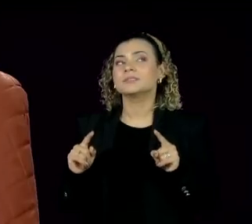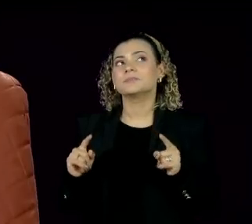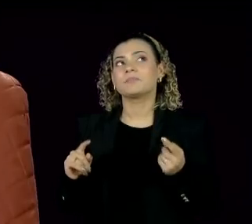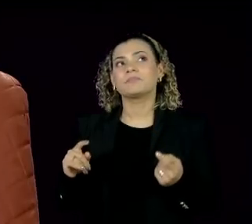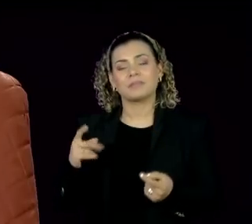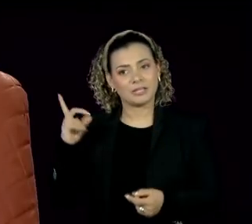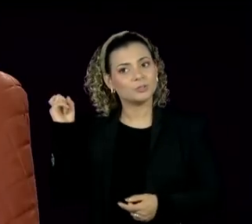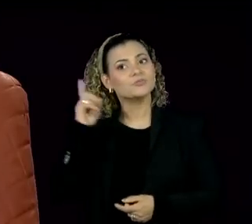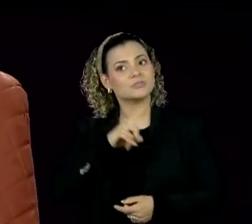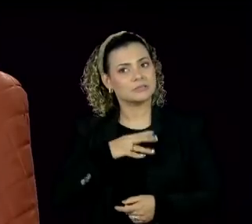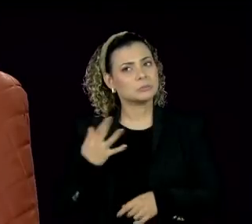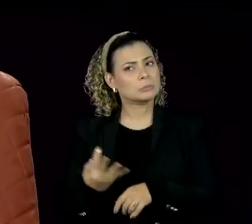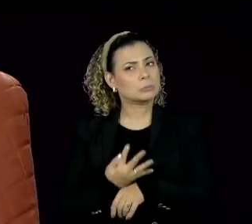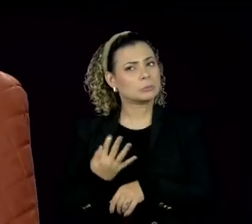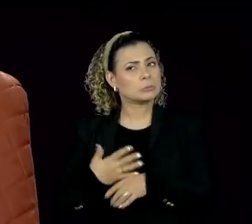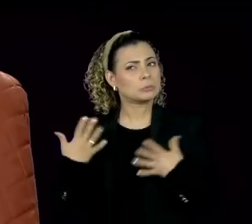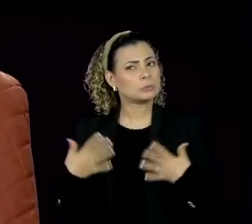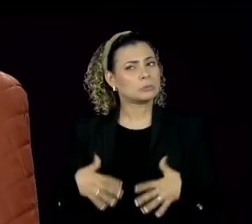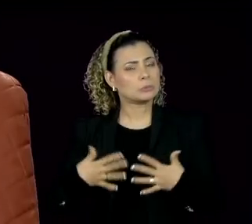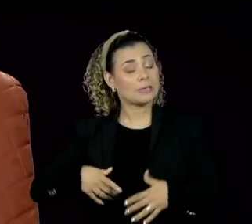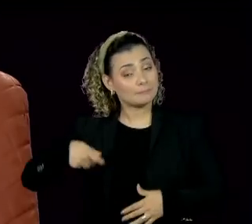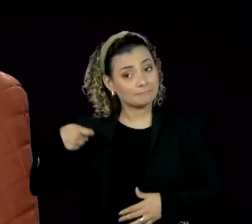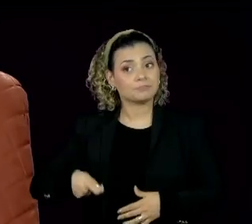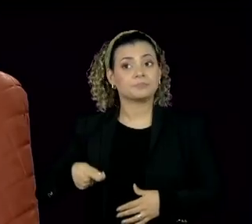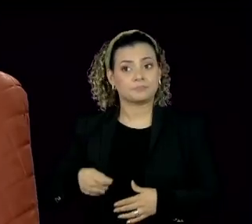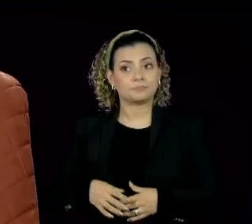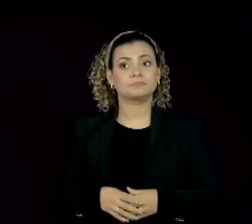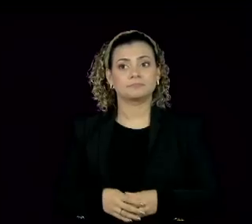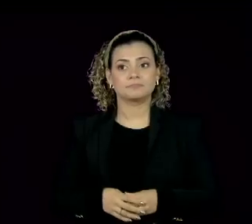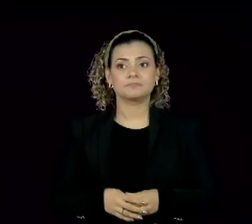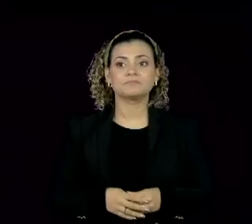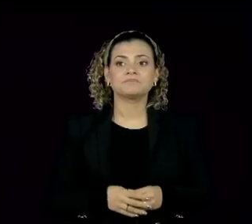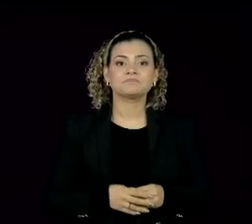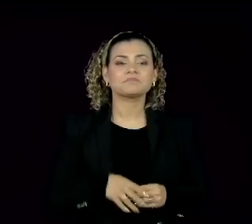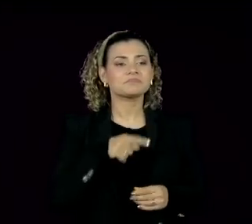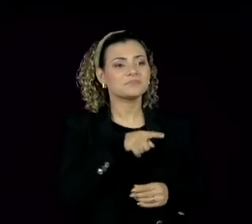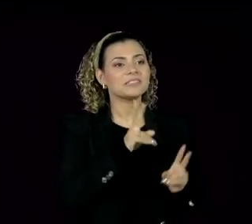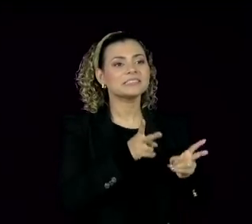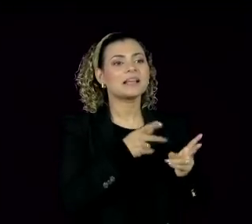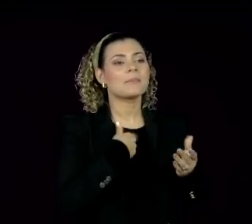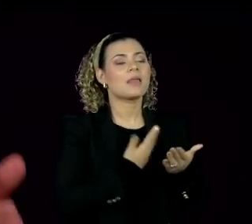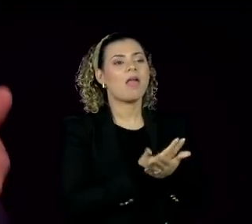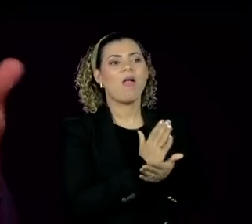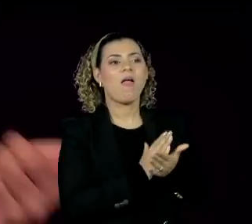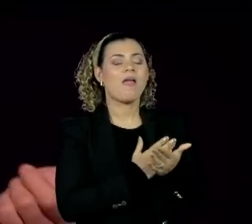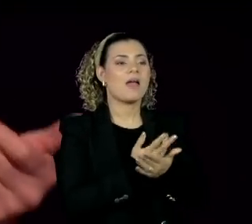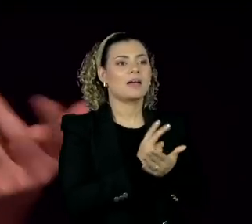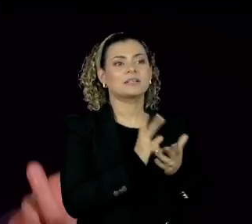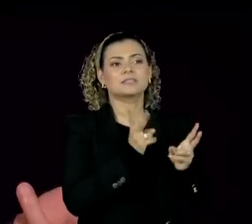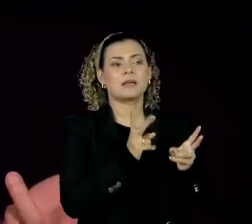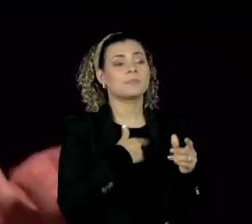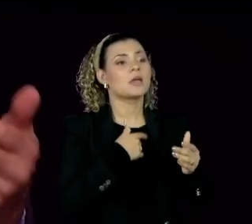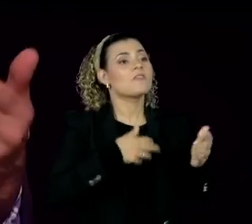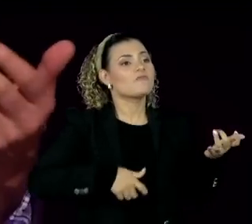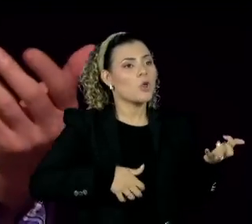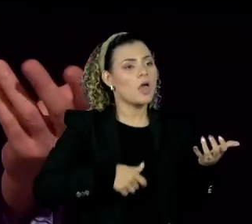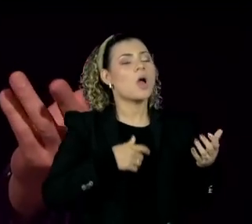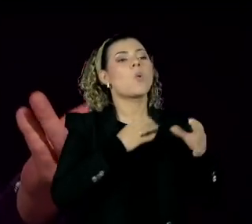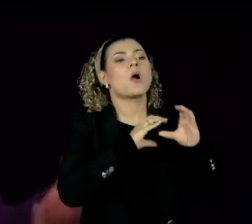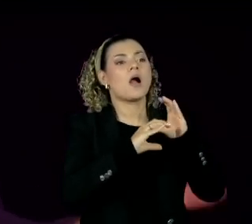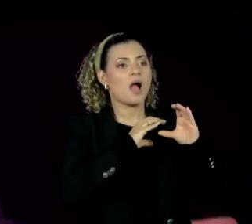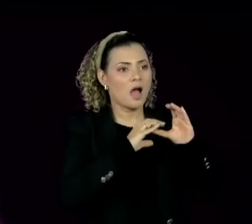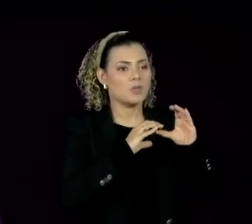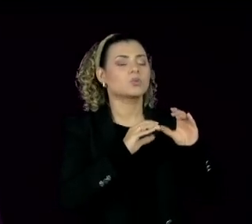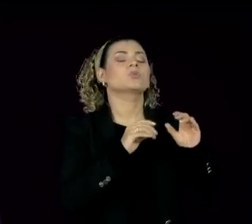muito duro, assim, é muito rígido, muito rígido. Bom, você sempre foi uma inquieta, né? Você estudou violão, canto, participou